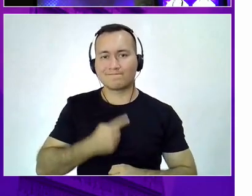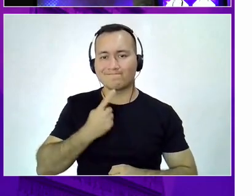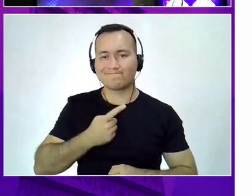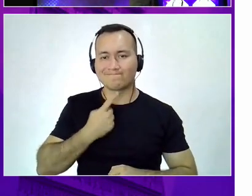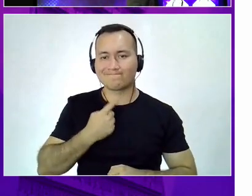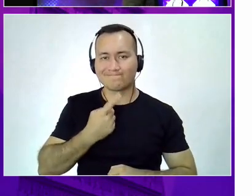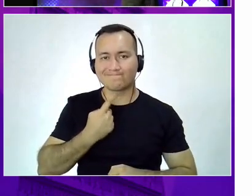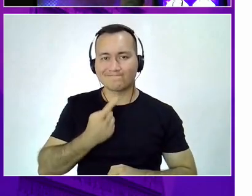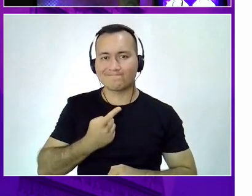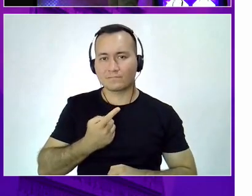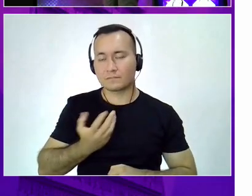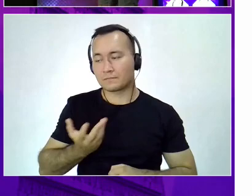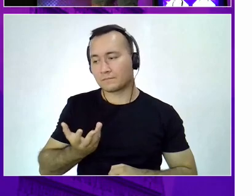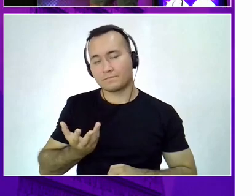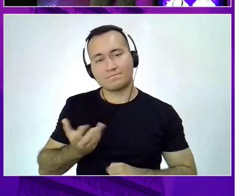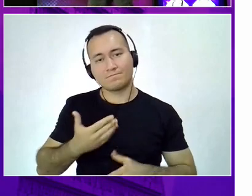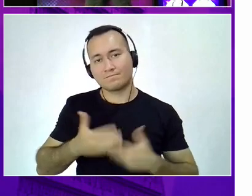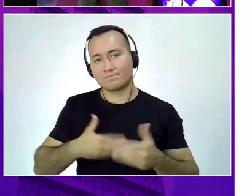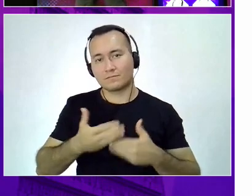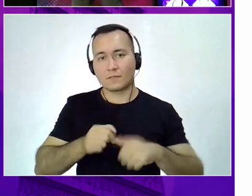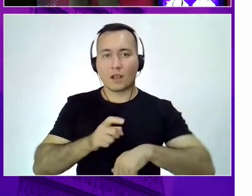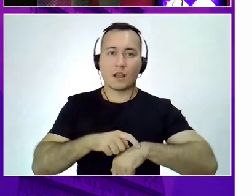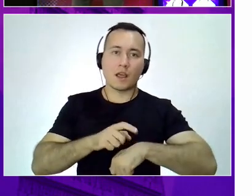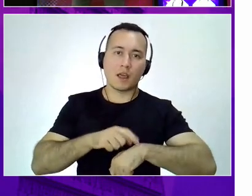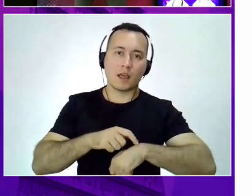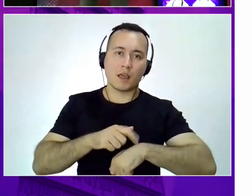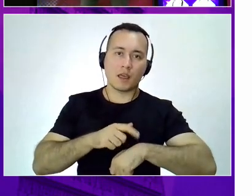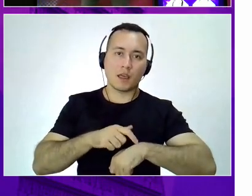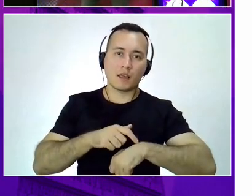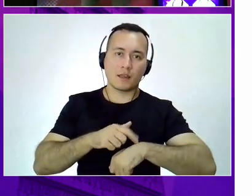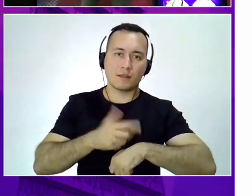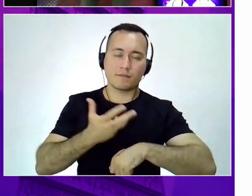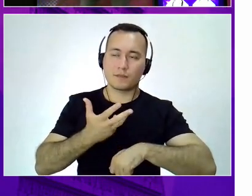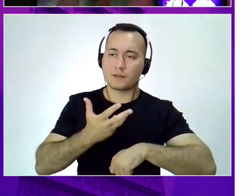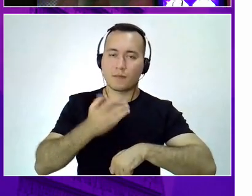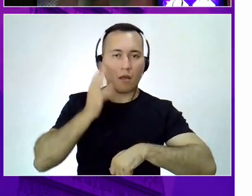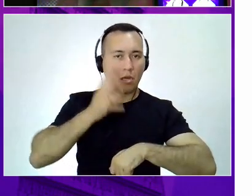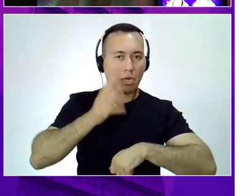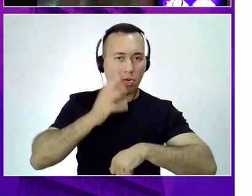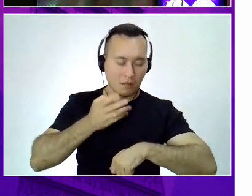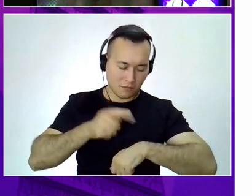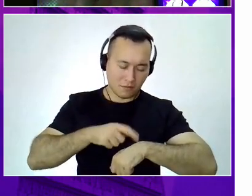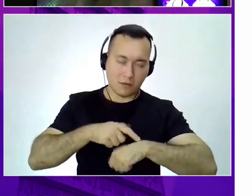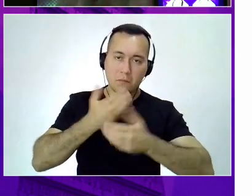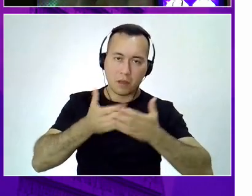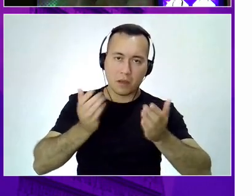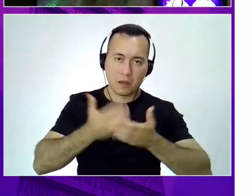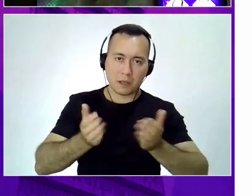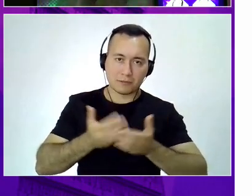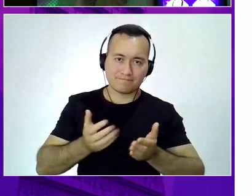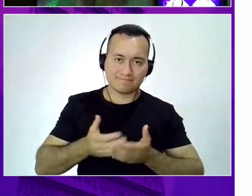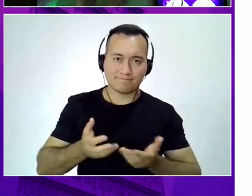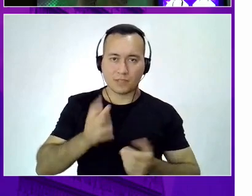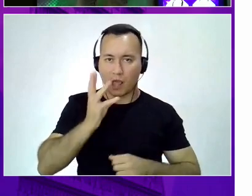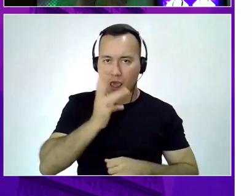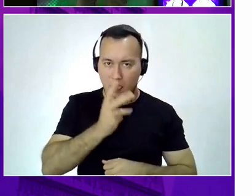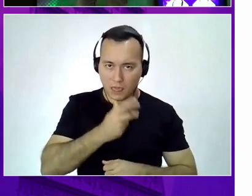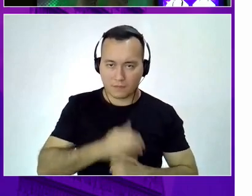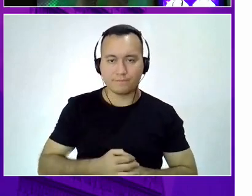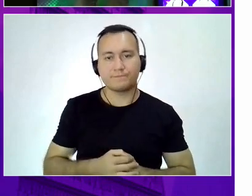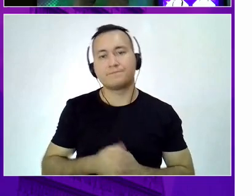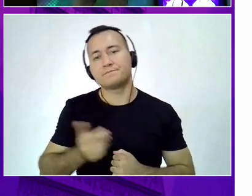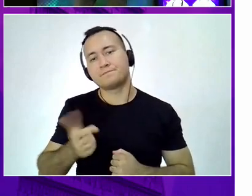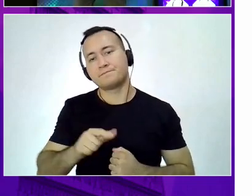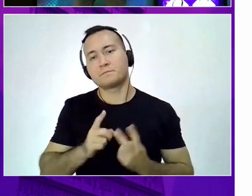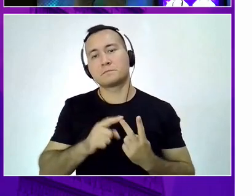deployment. Além disso, produção diferente dos ambientes pré-produção. Ou seja, eu vou lá, eu subo com o meu pacote, está em pré-produção, está tudo ok, beleza,